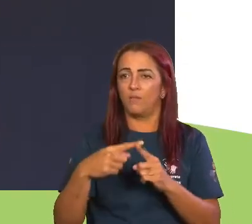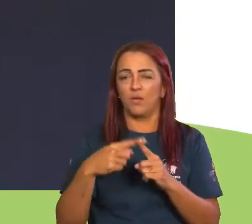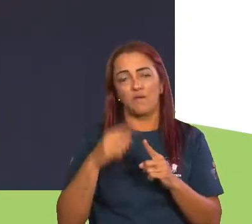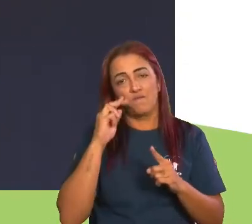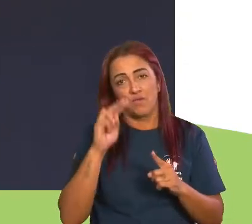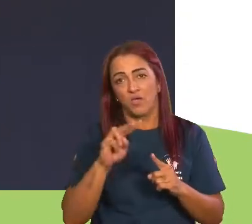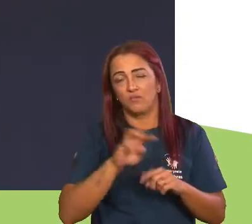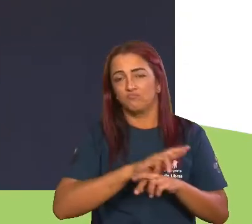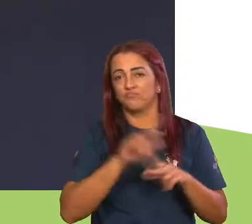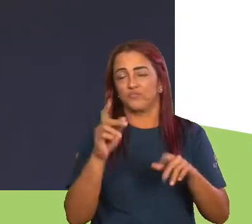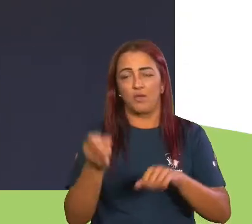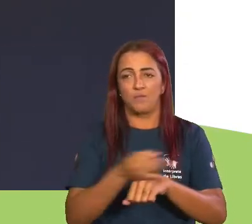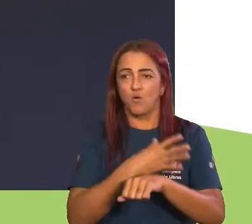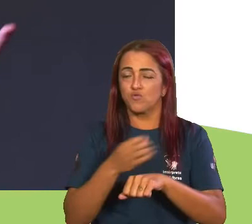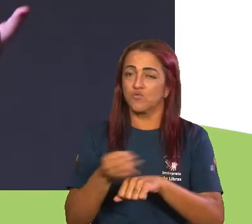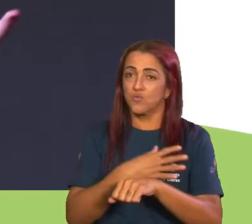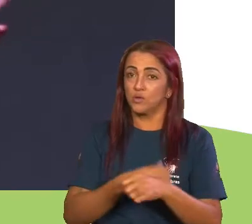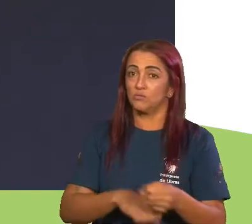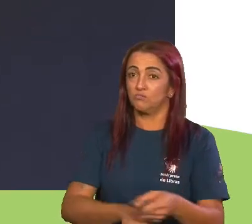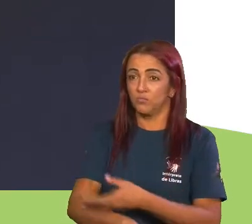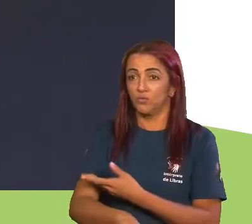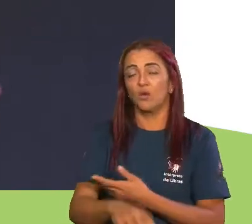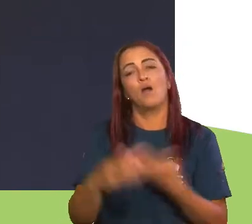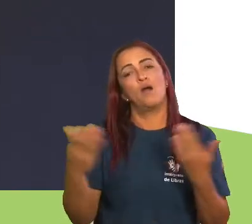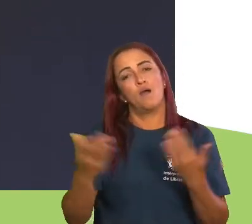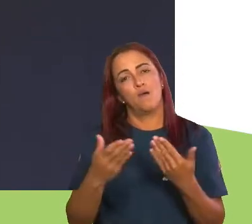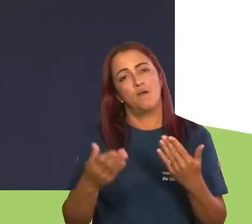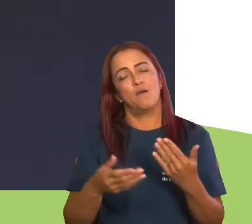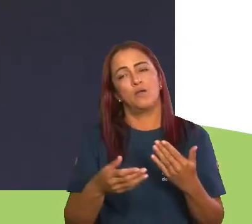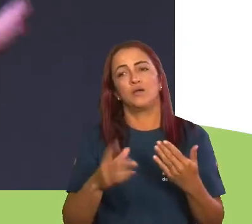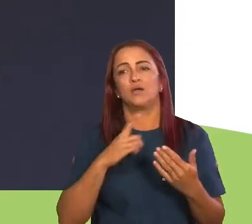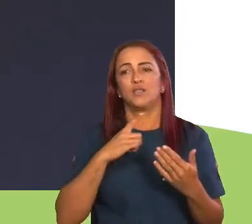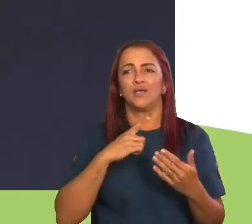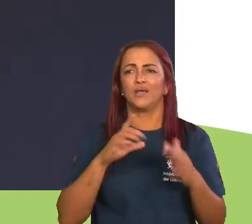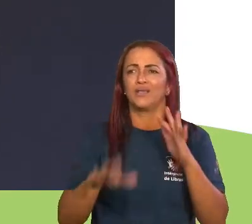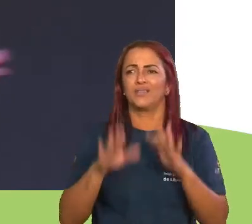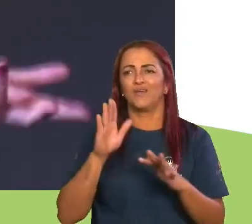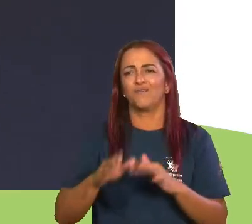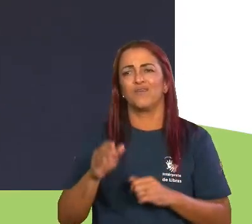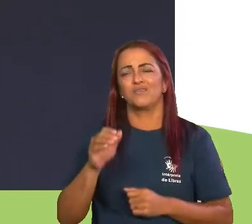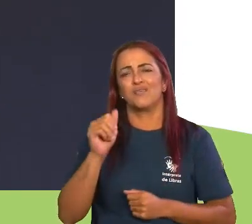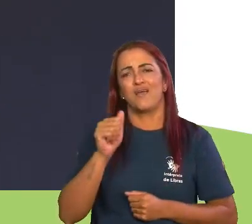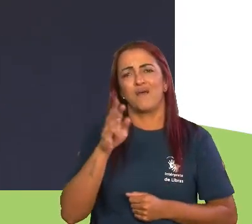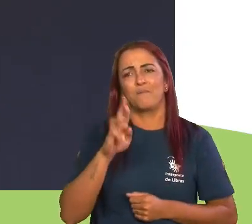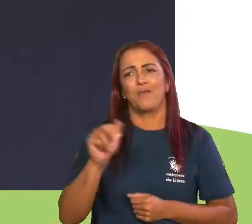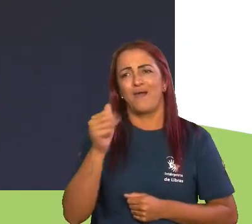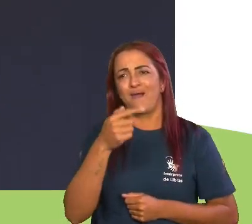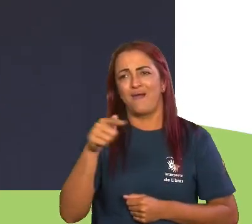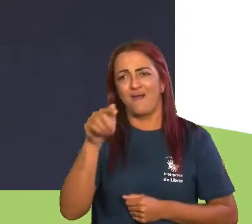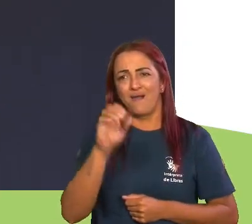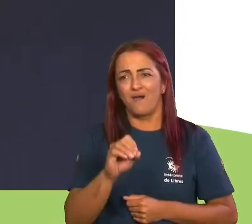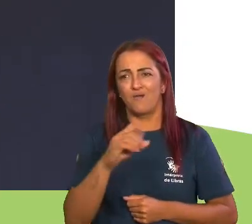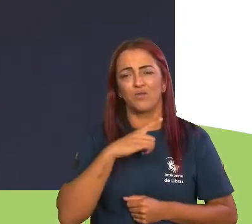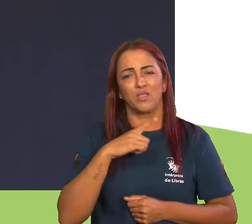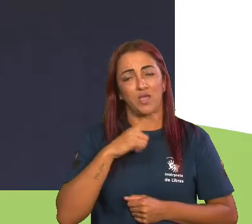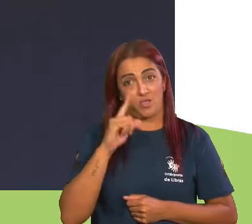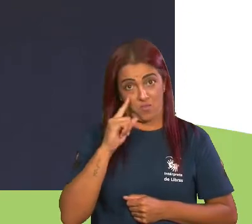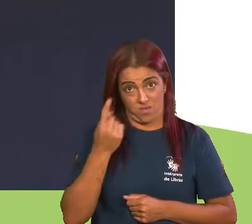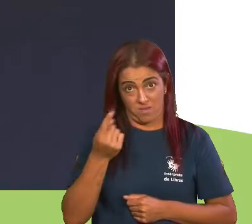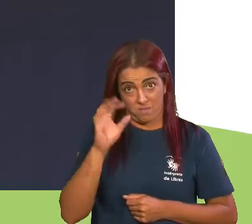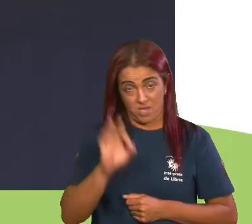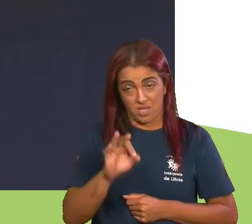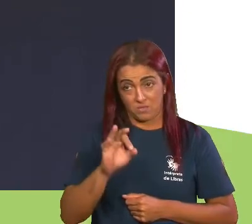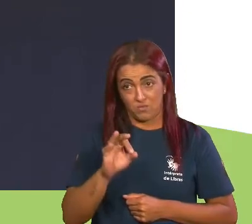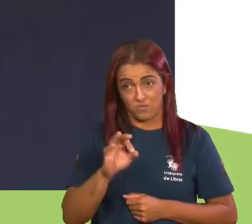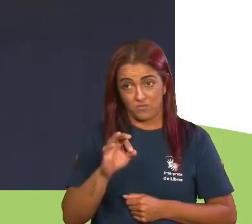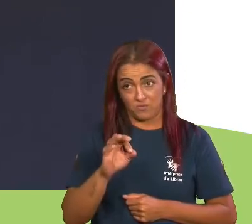noite de várias emoções e de várias surpresas. Eu diria, Brown, que talvez você também tenha algumas surpresas por aí. Não é mesmo, diretor? Que rufem